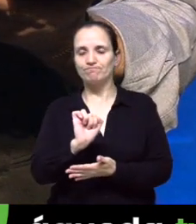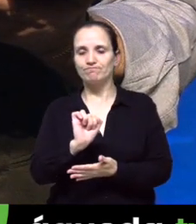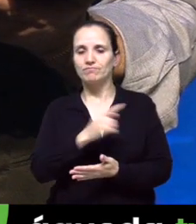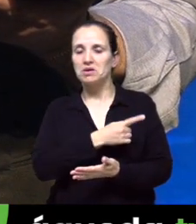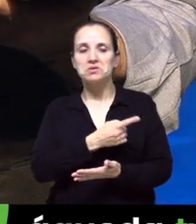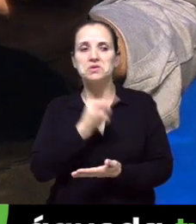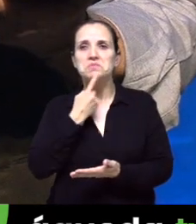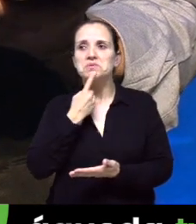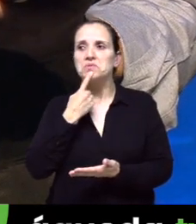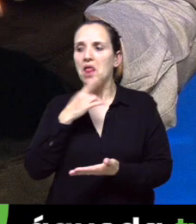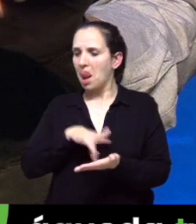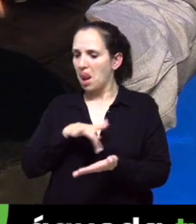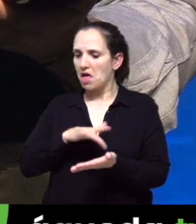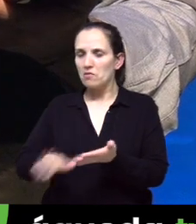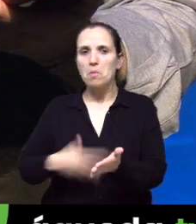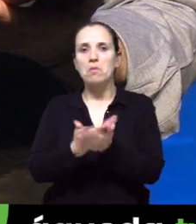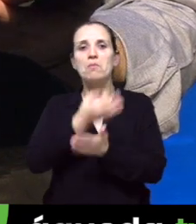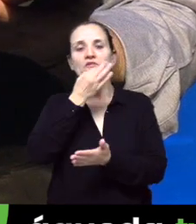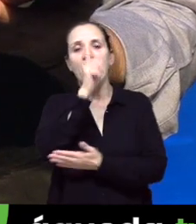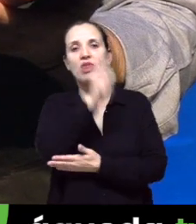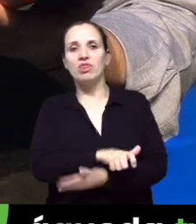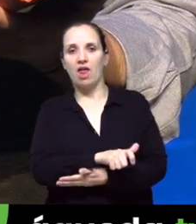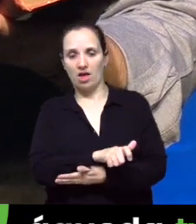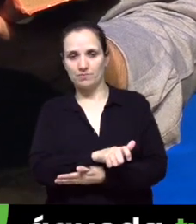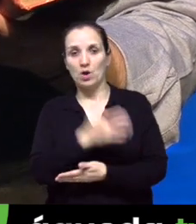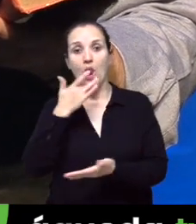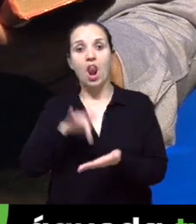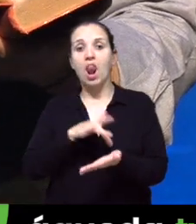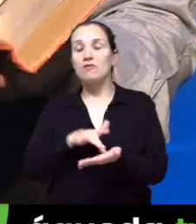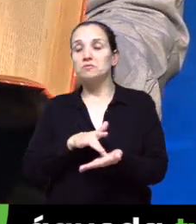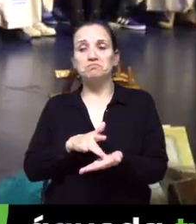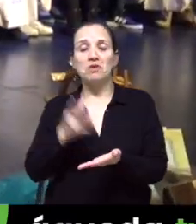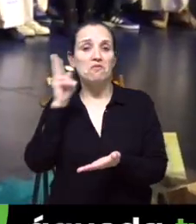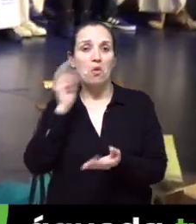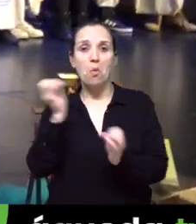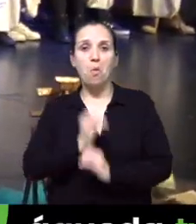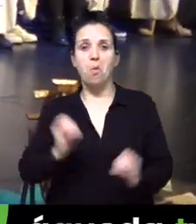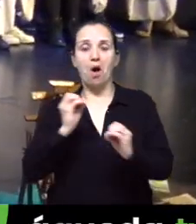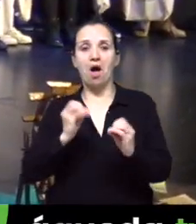dela. É um livro inútil, que passa. Rasgai-o.